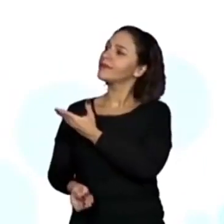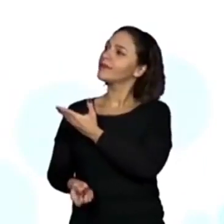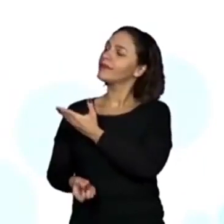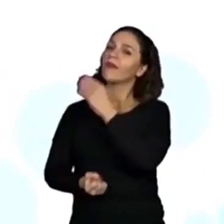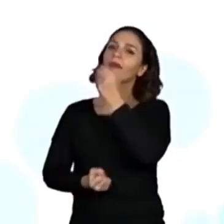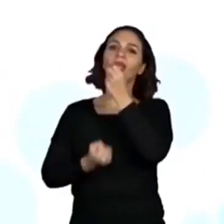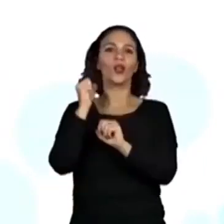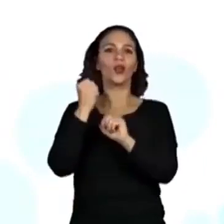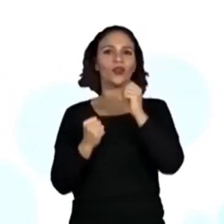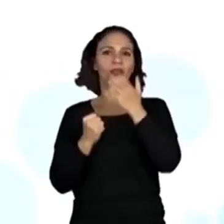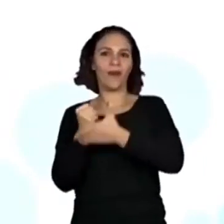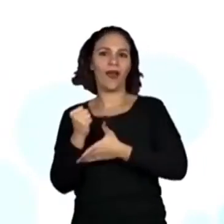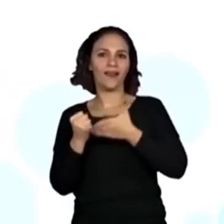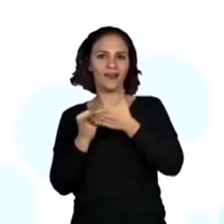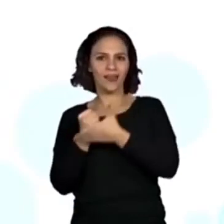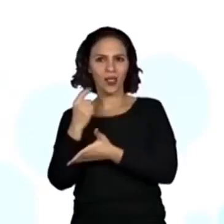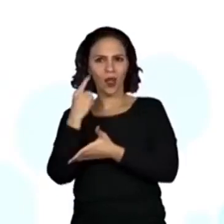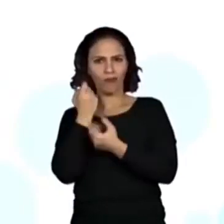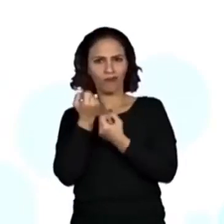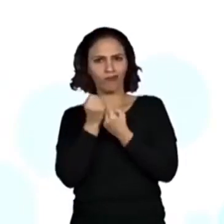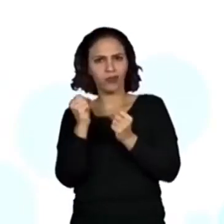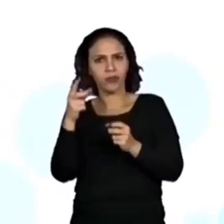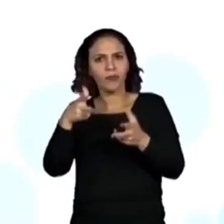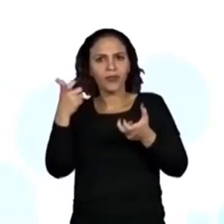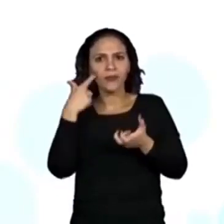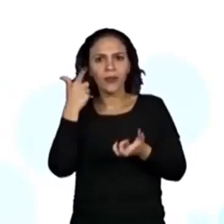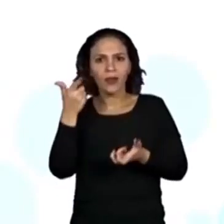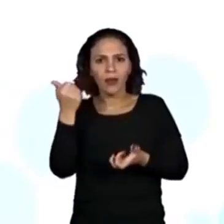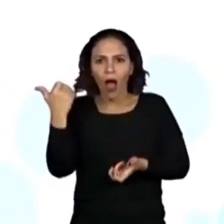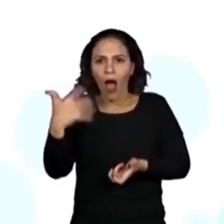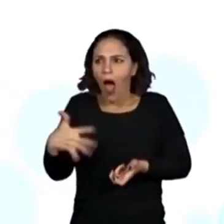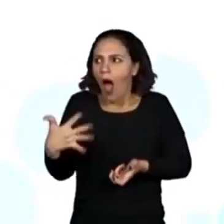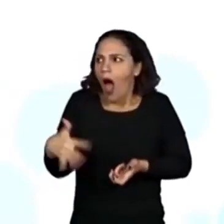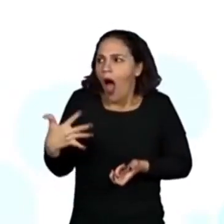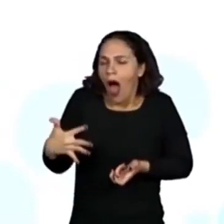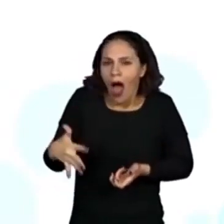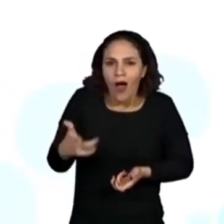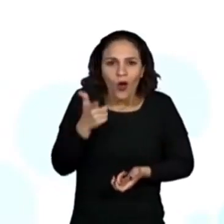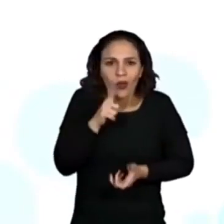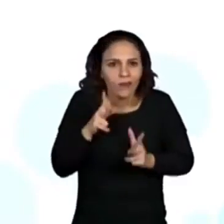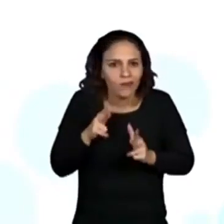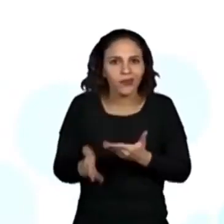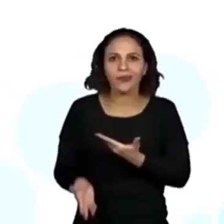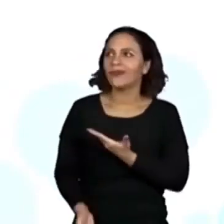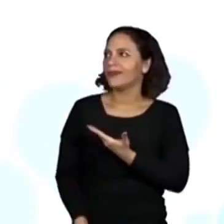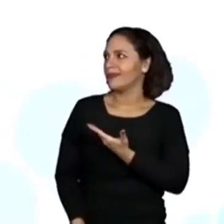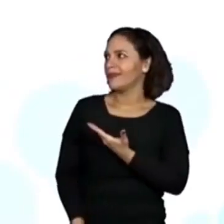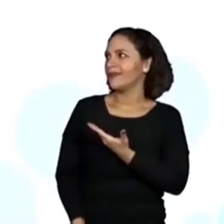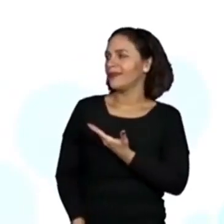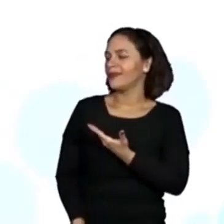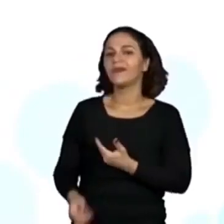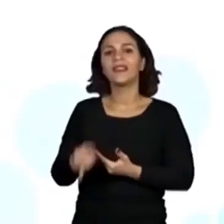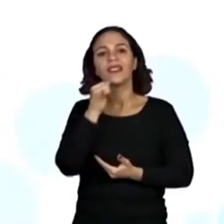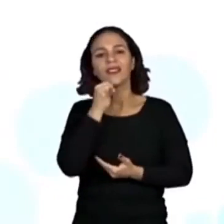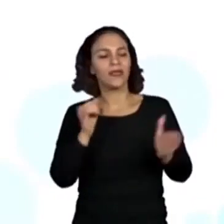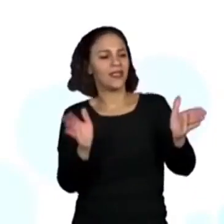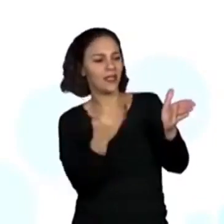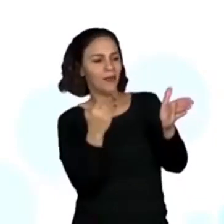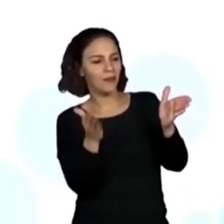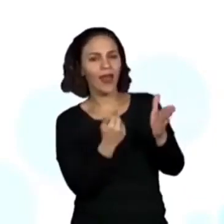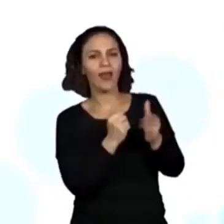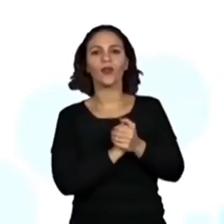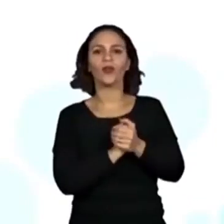você percebe o custo para construir uma empresa desse porte, né? Então, as indústrias de cimento, a